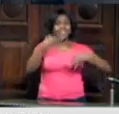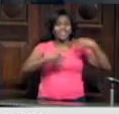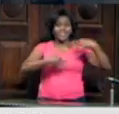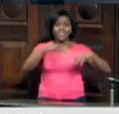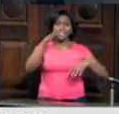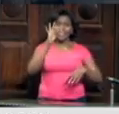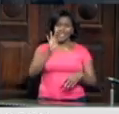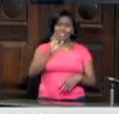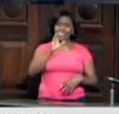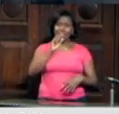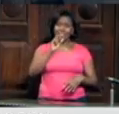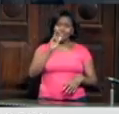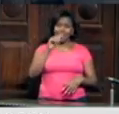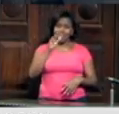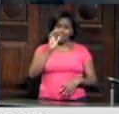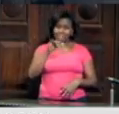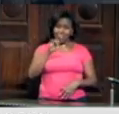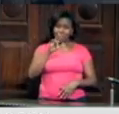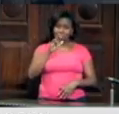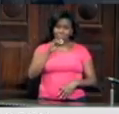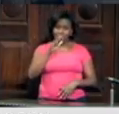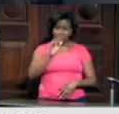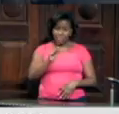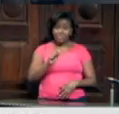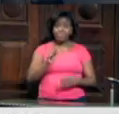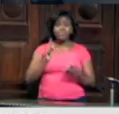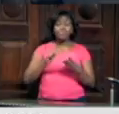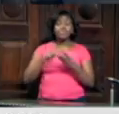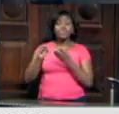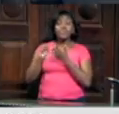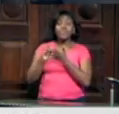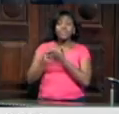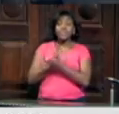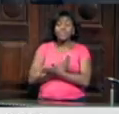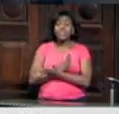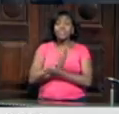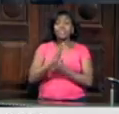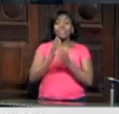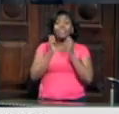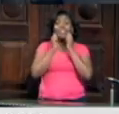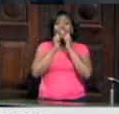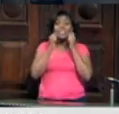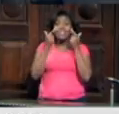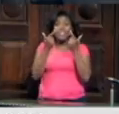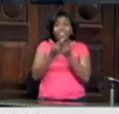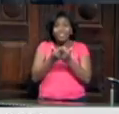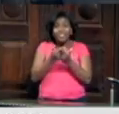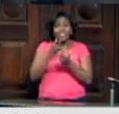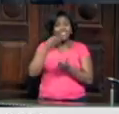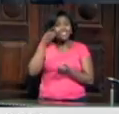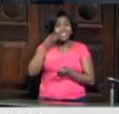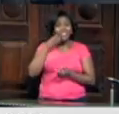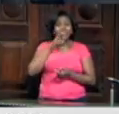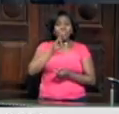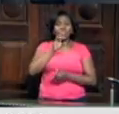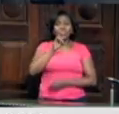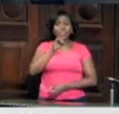ministra Carmen Lúcia. Mensagem encaminhada pelo gabinete do presidente da Câmara dos Deputados, deputado federal Rodrigo